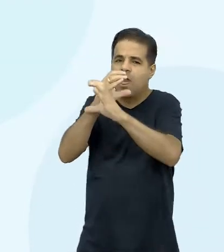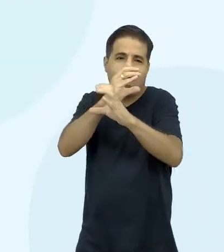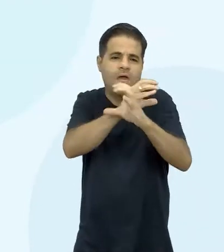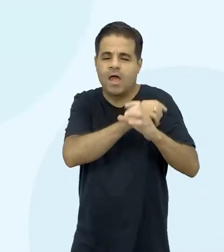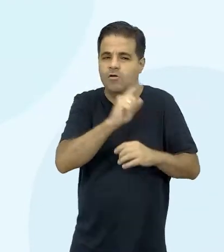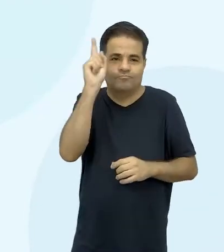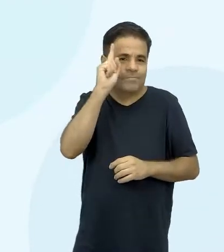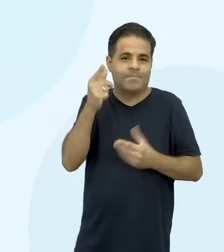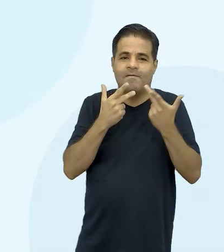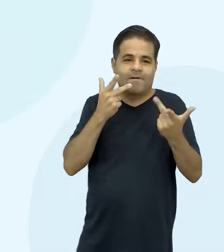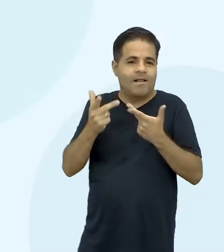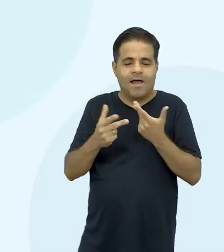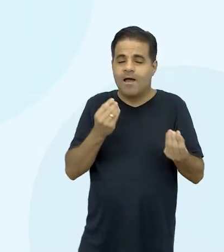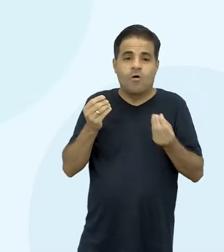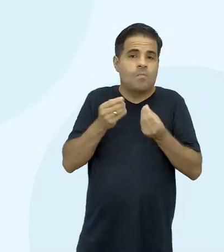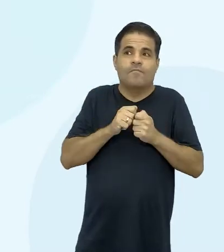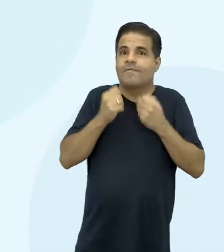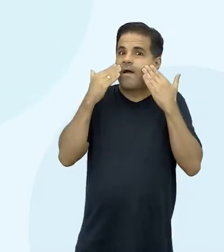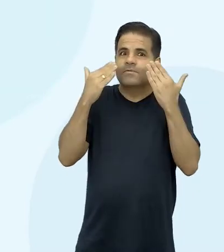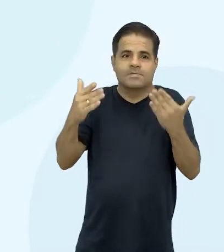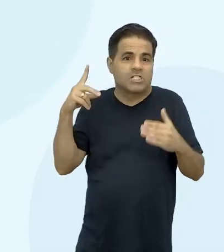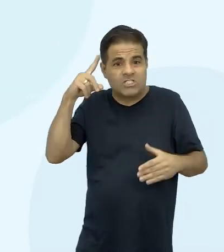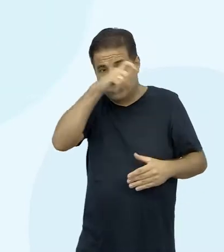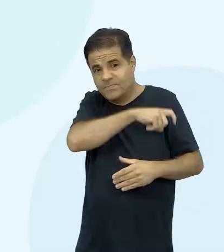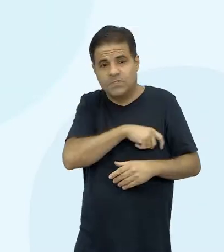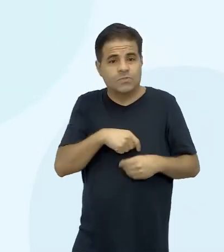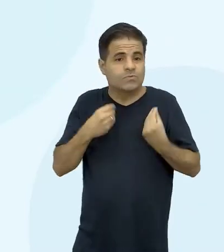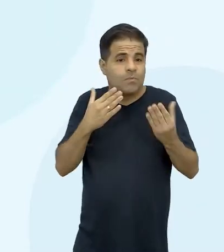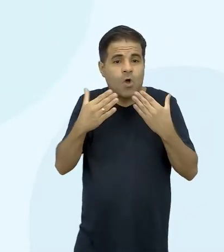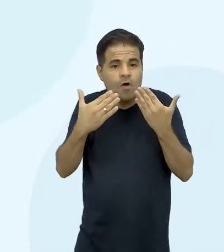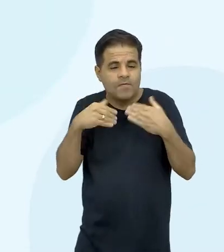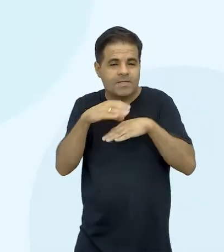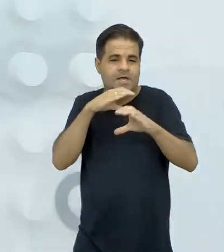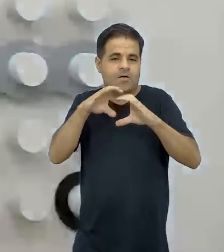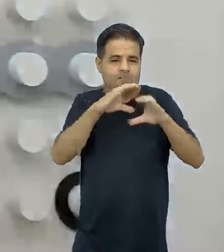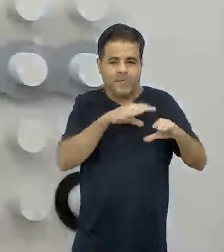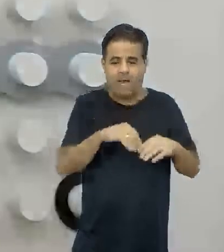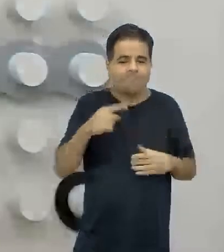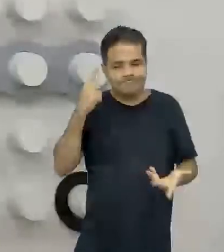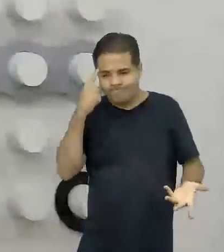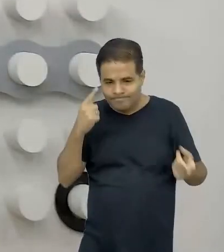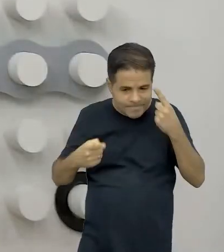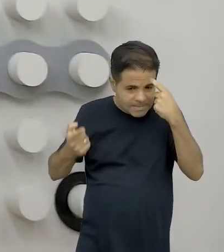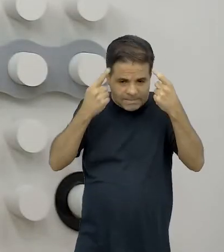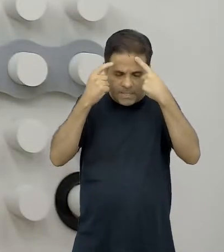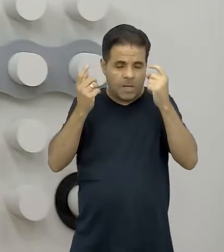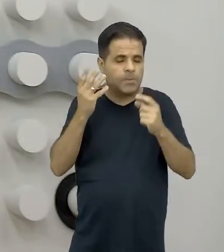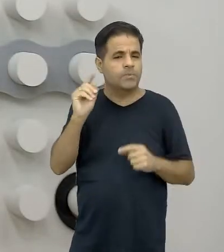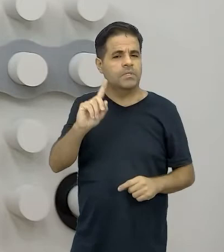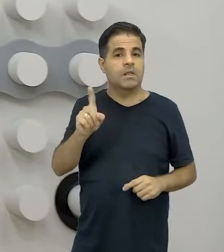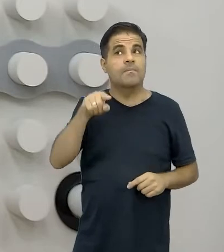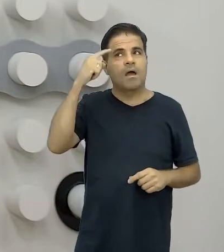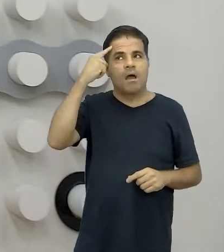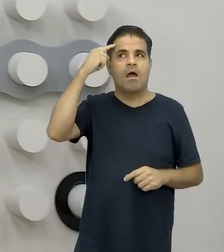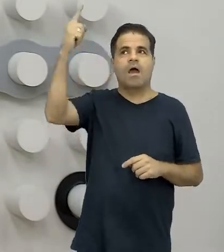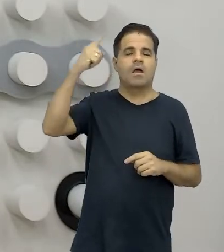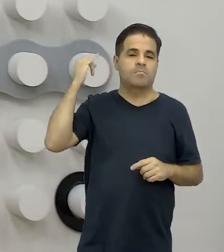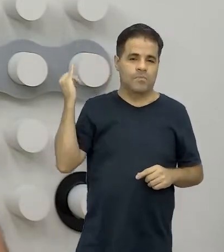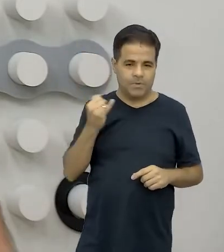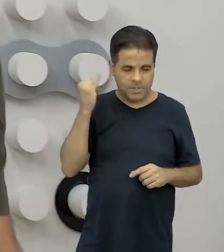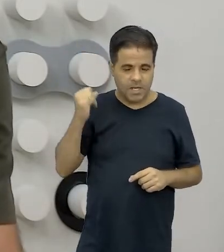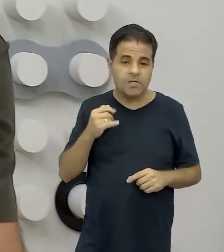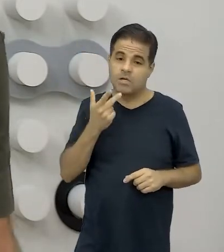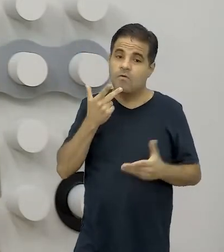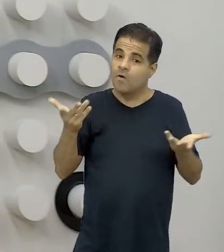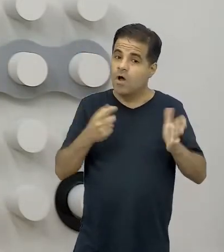dos estudantes. O que fazer diante disso, né? Bom, ele também não teve tantas ideias assim, mas ele teve uma ideia importante, que